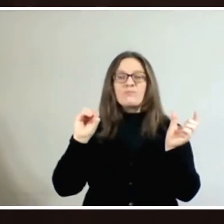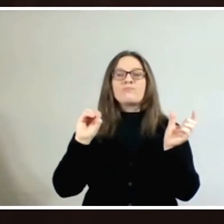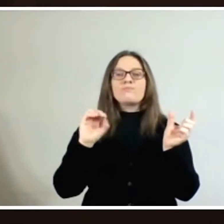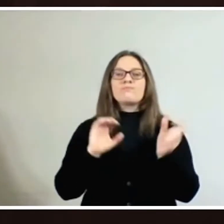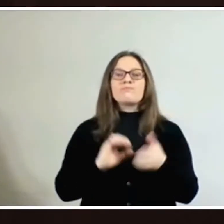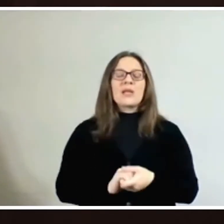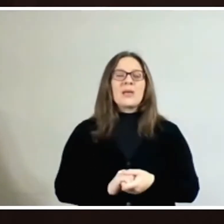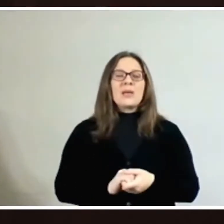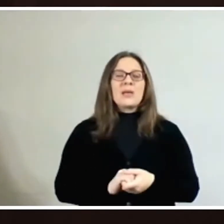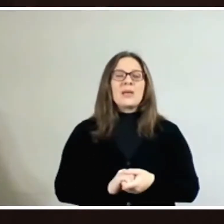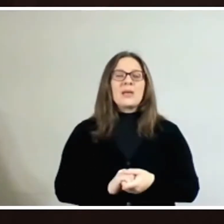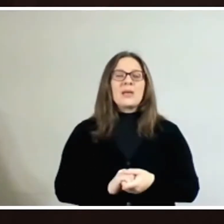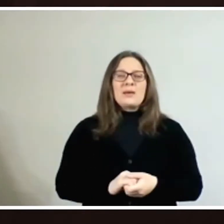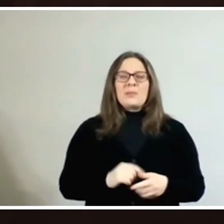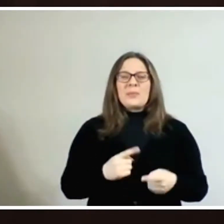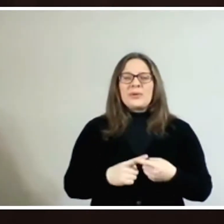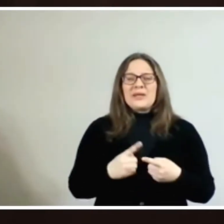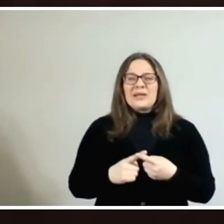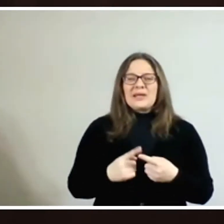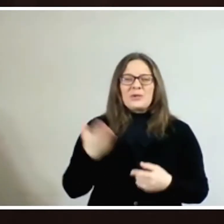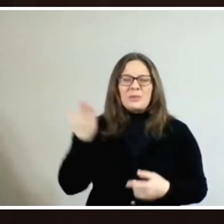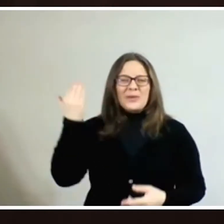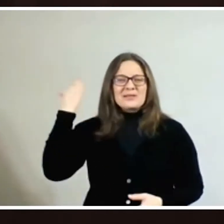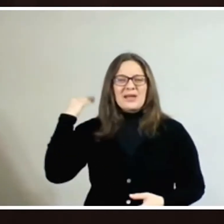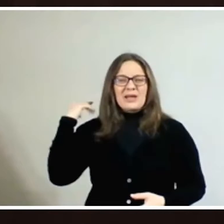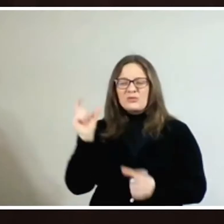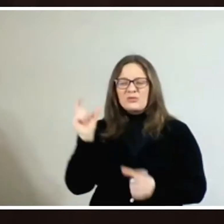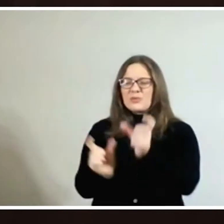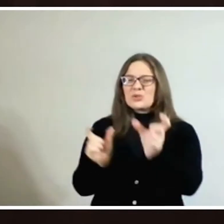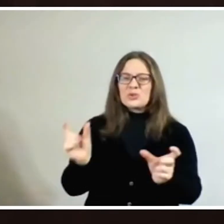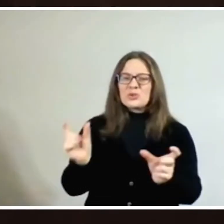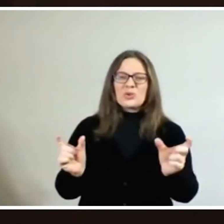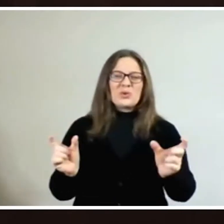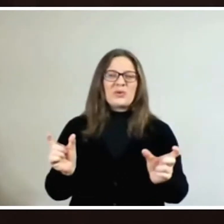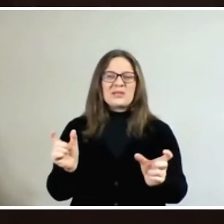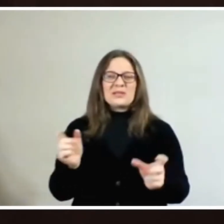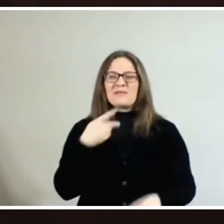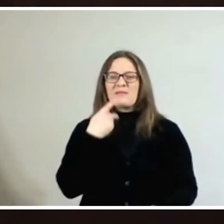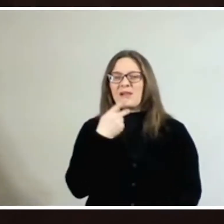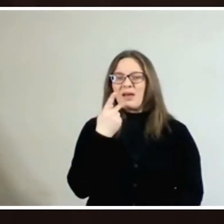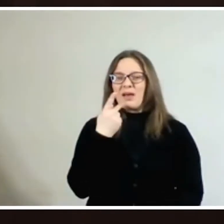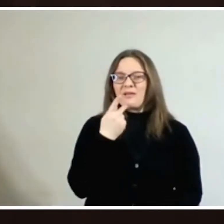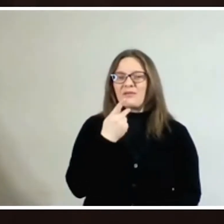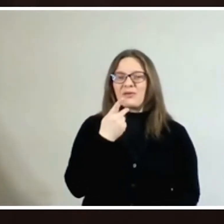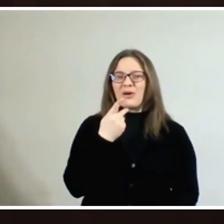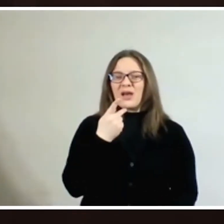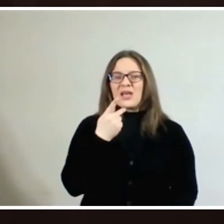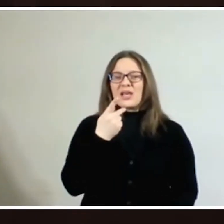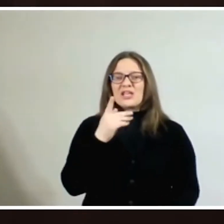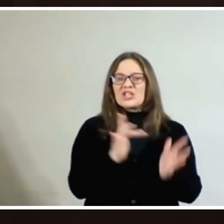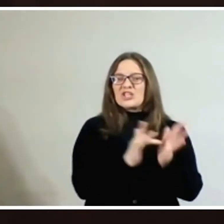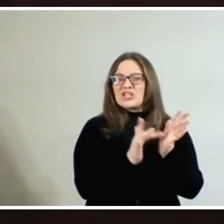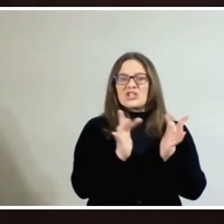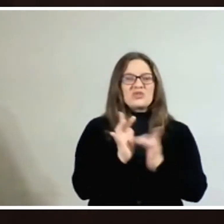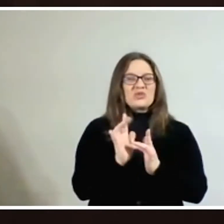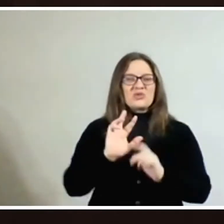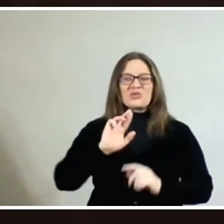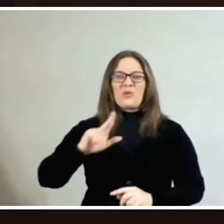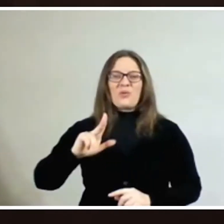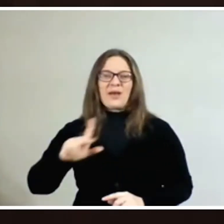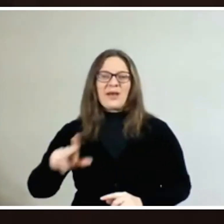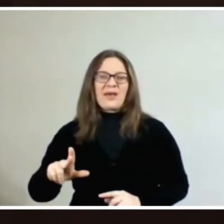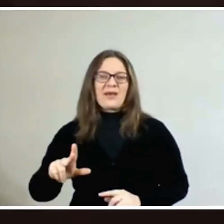homem. E no batismo, no seu batismo, o Espírito desceu sobre ele como uma pomba. Aí o Cristo entrou nele. Você